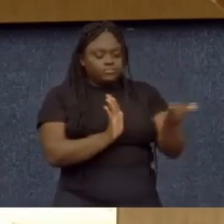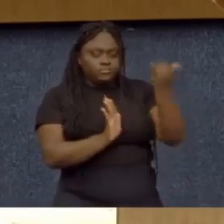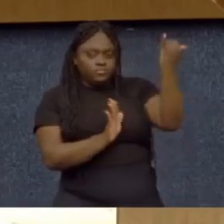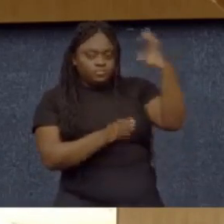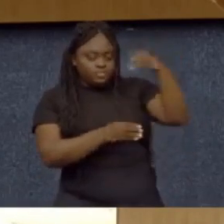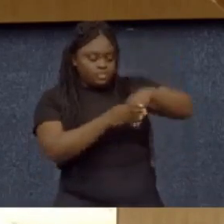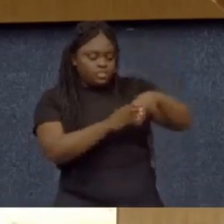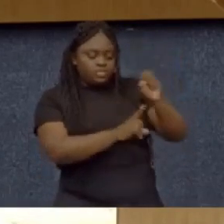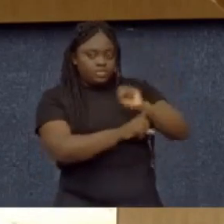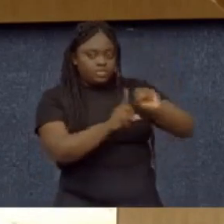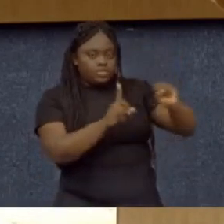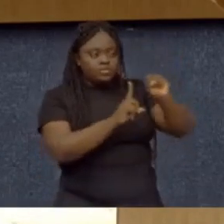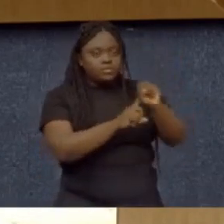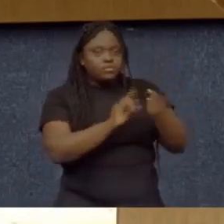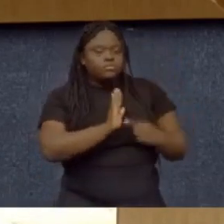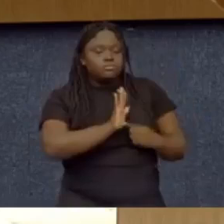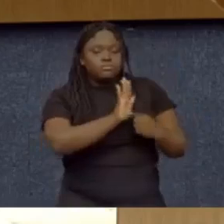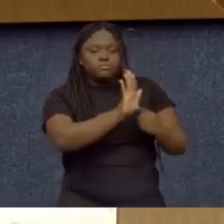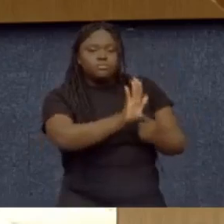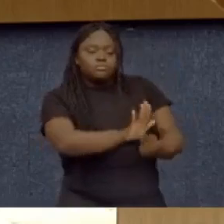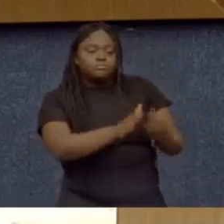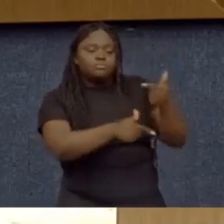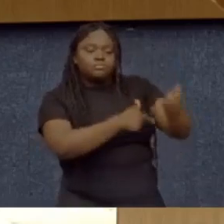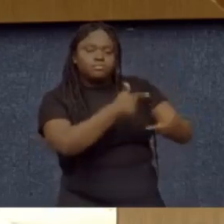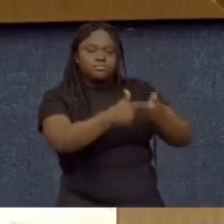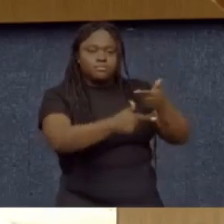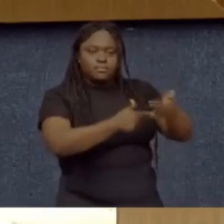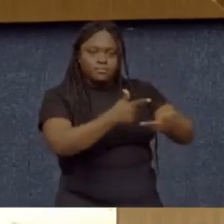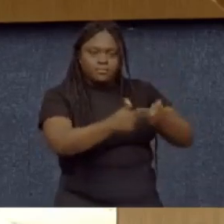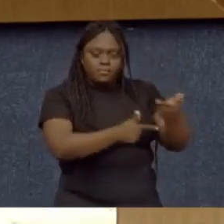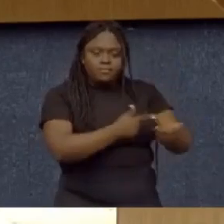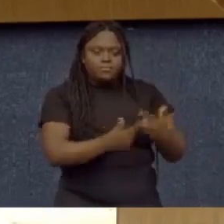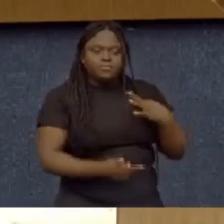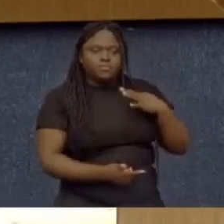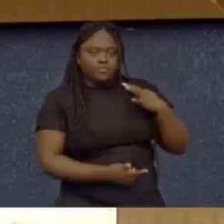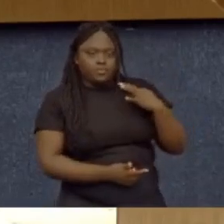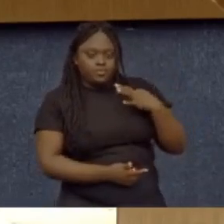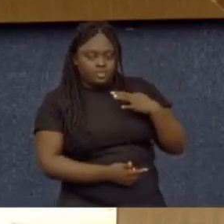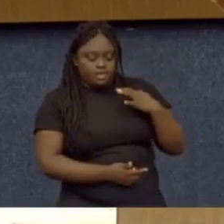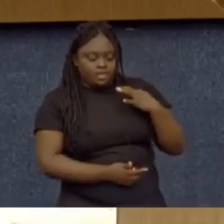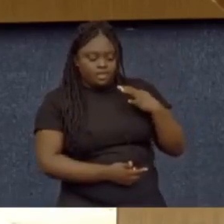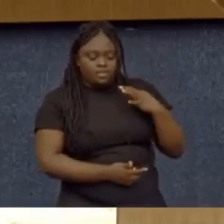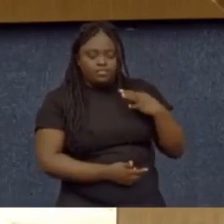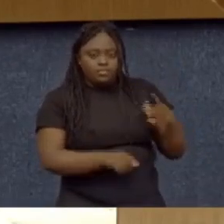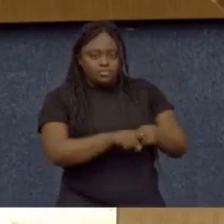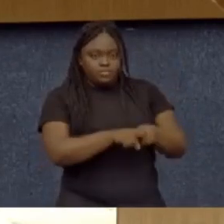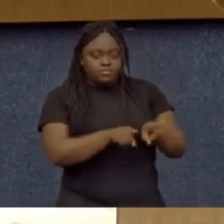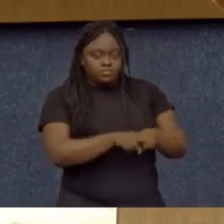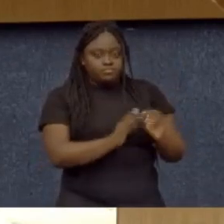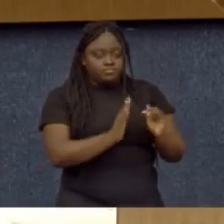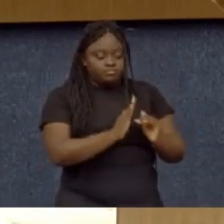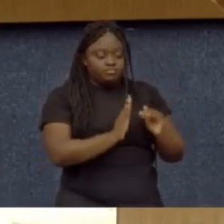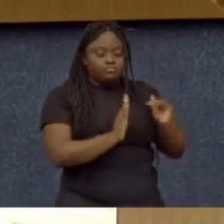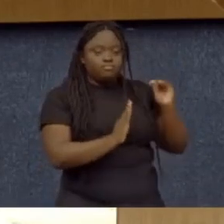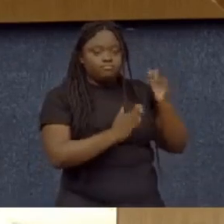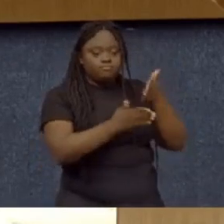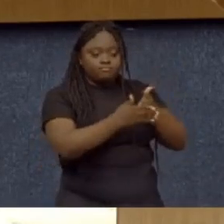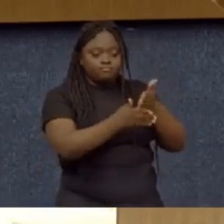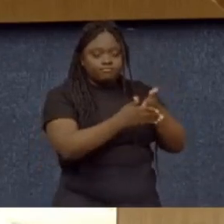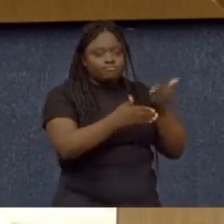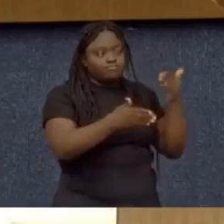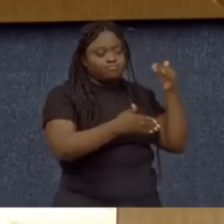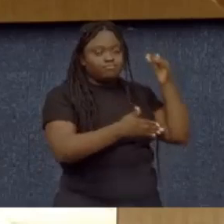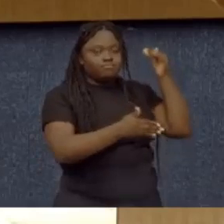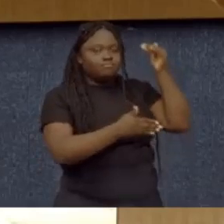nossa sociedade, oferecendo serviços voluntários que transcendem as